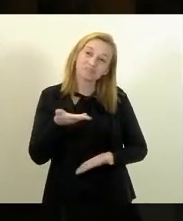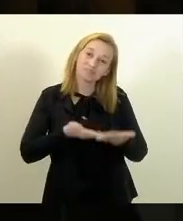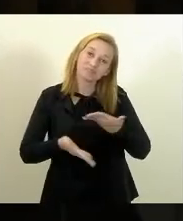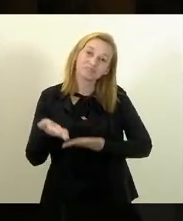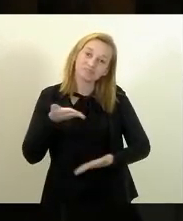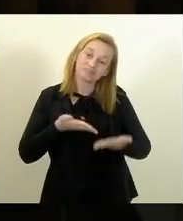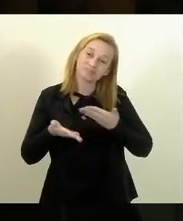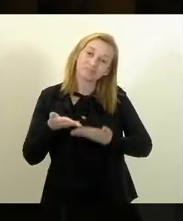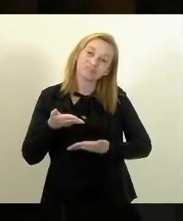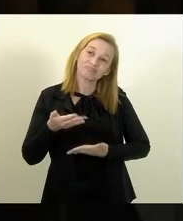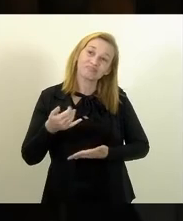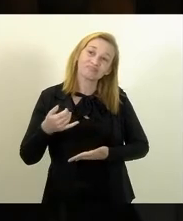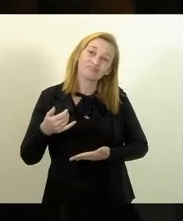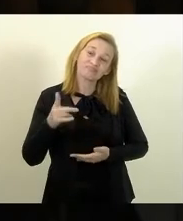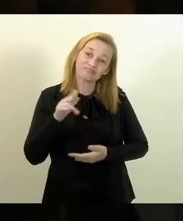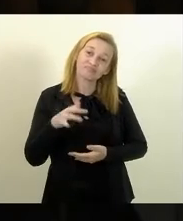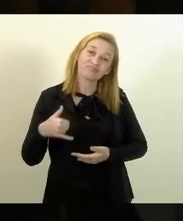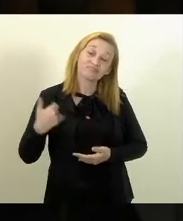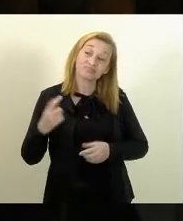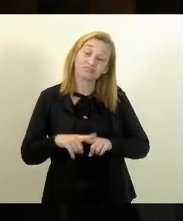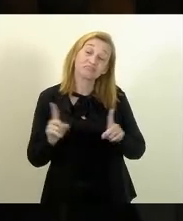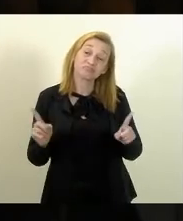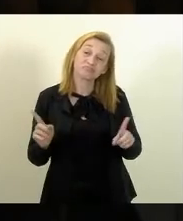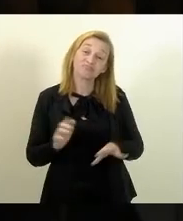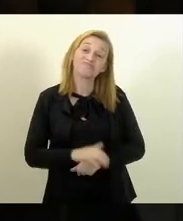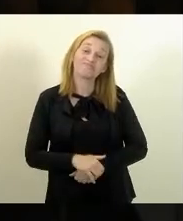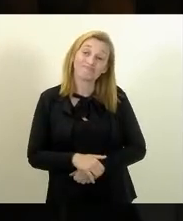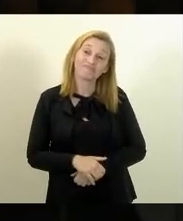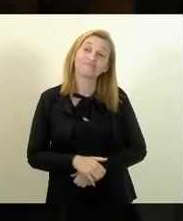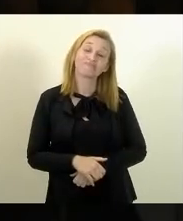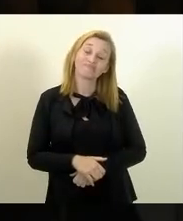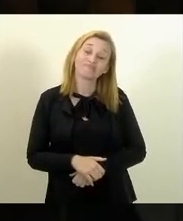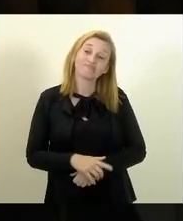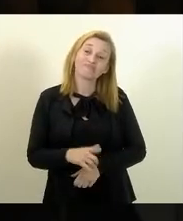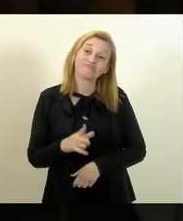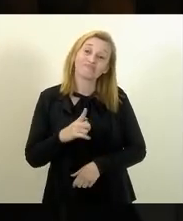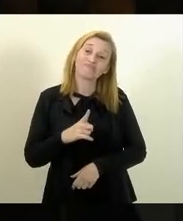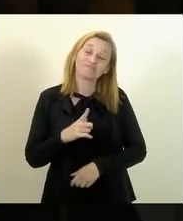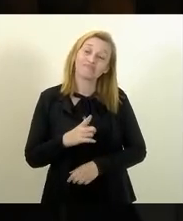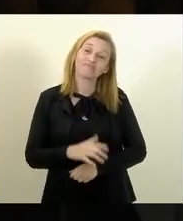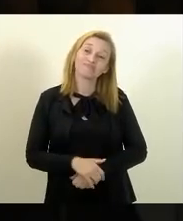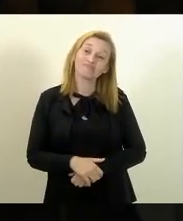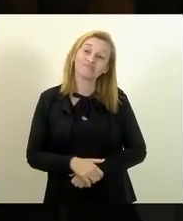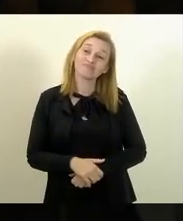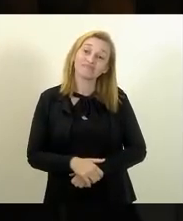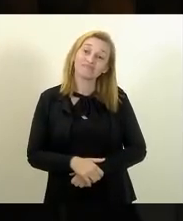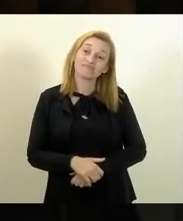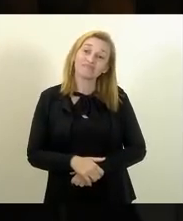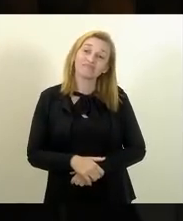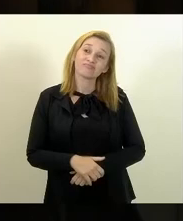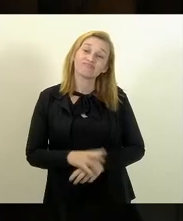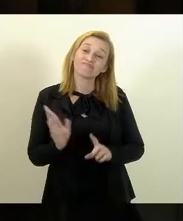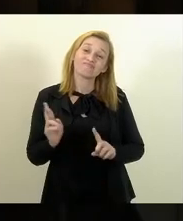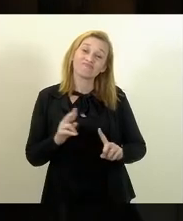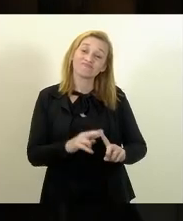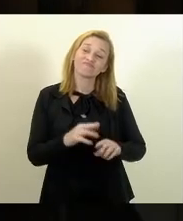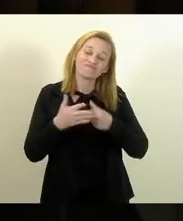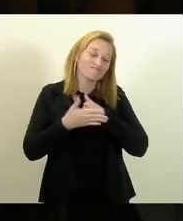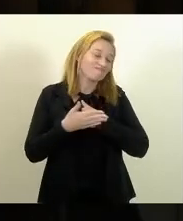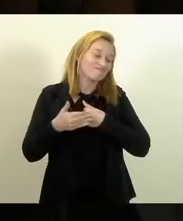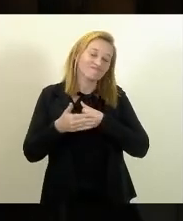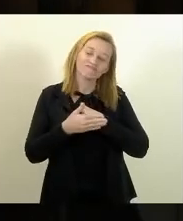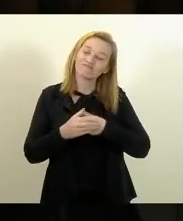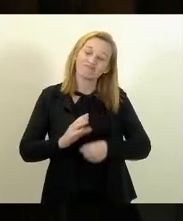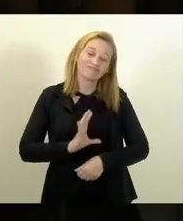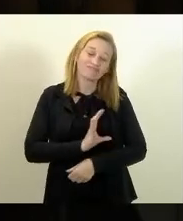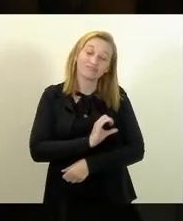entre nós, mas ainda assim tem na sua figura uma referência de carinho, de